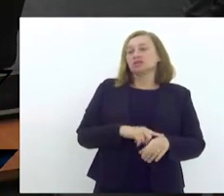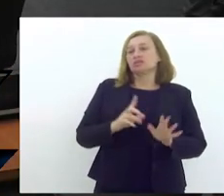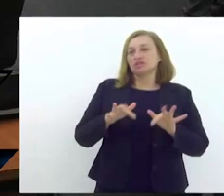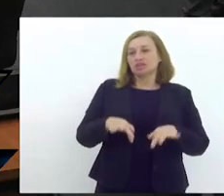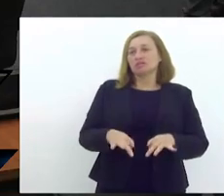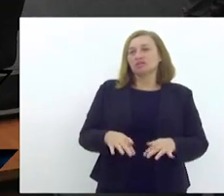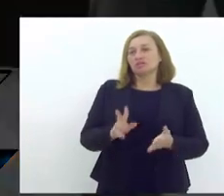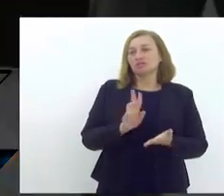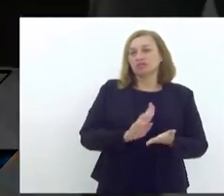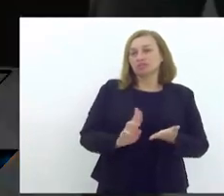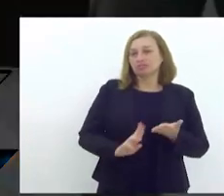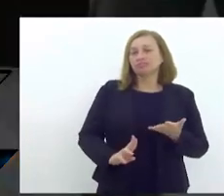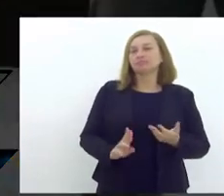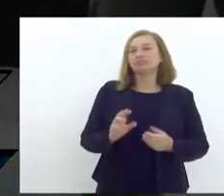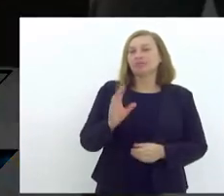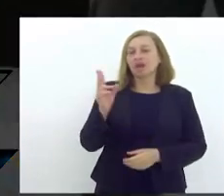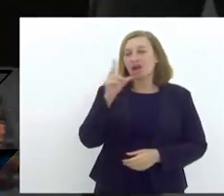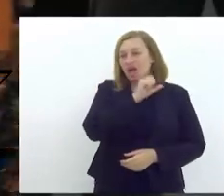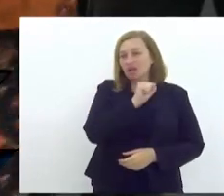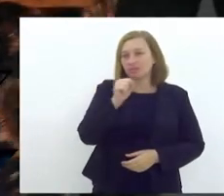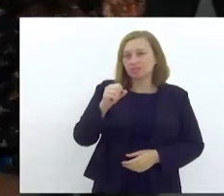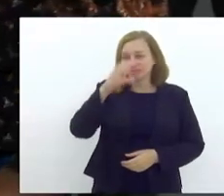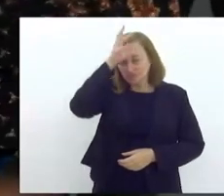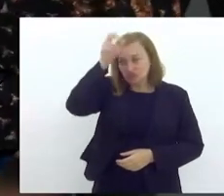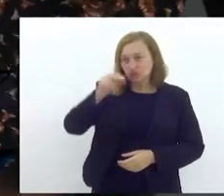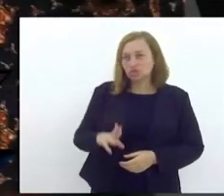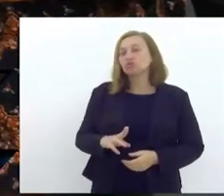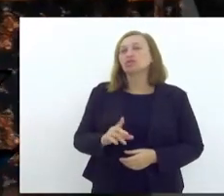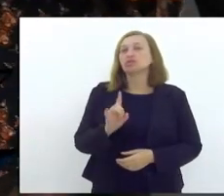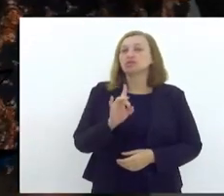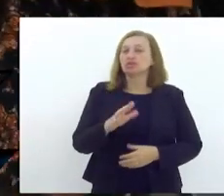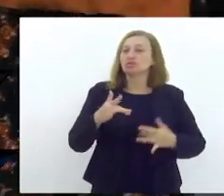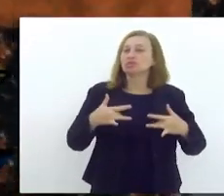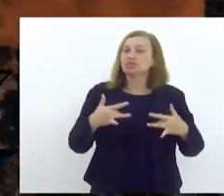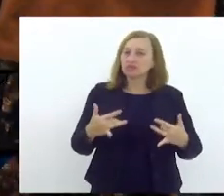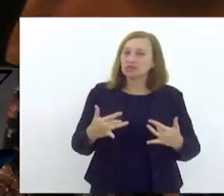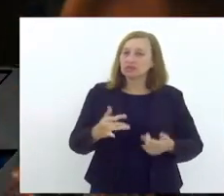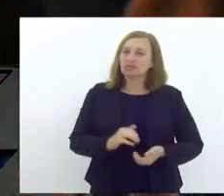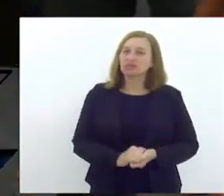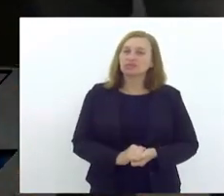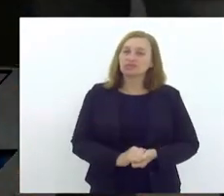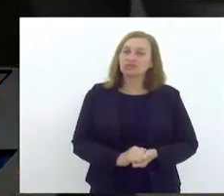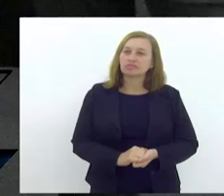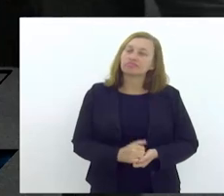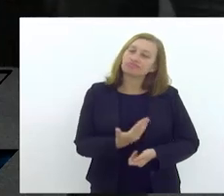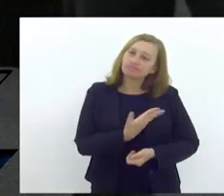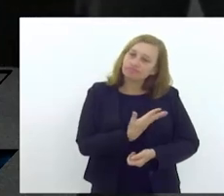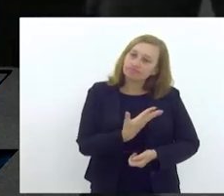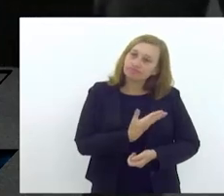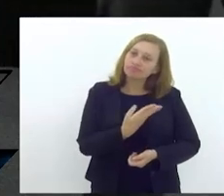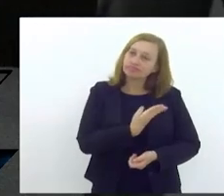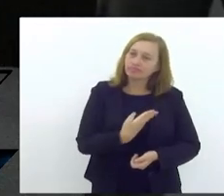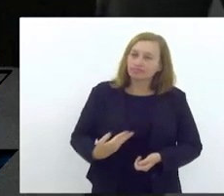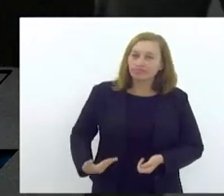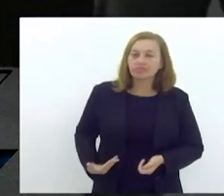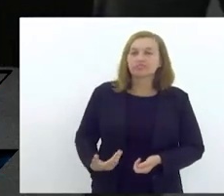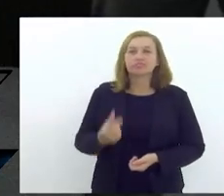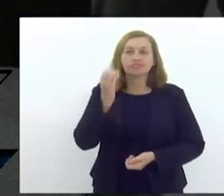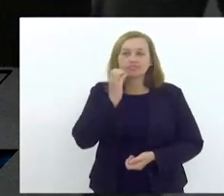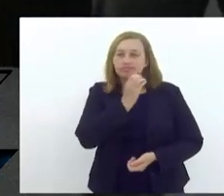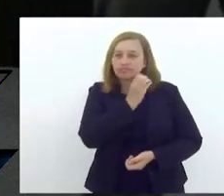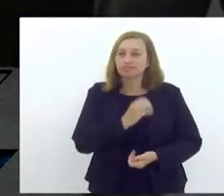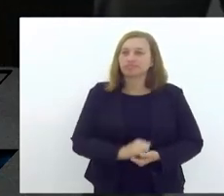Presidente tia Ju apenas para me solidarizar com o meu amigo Governador Cláudio Castro